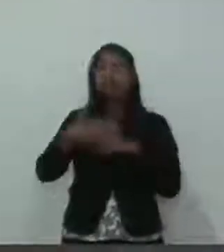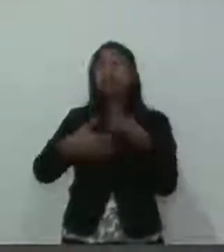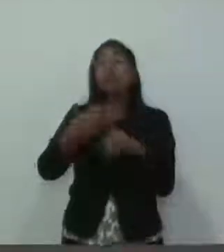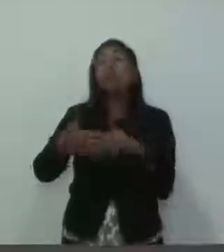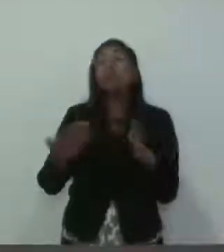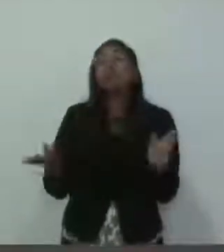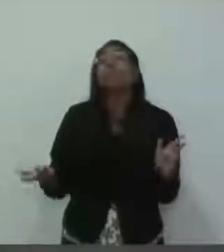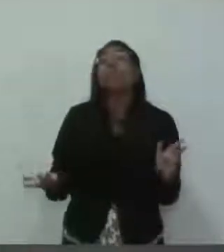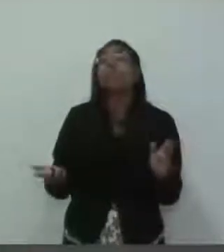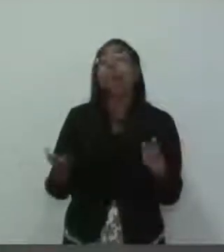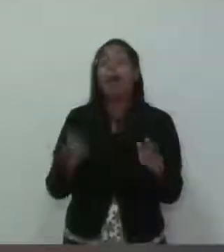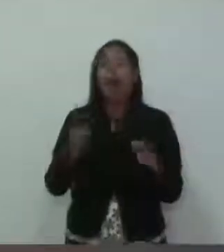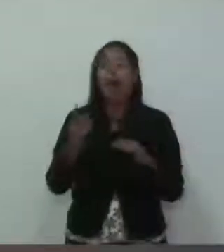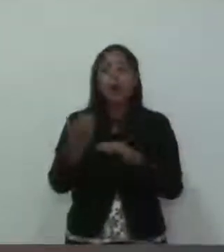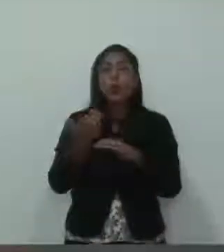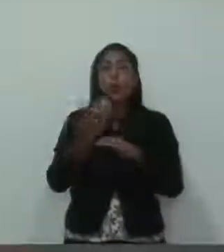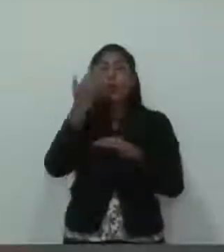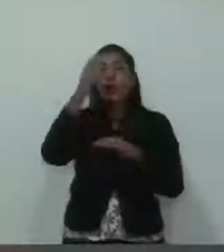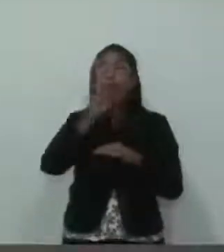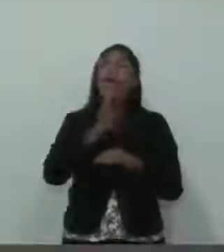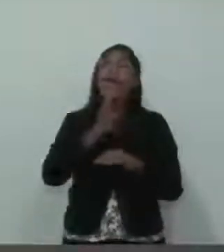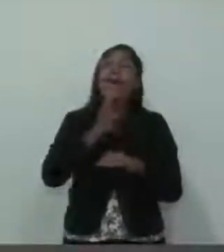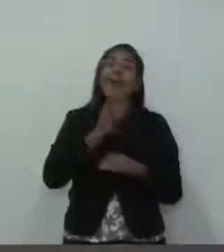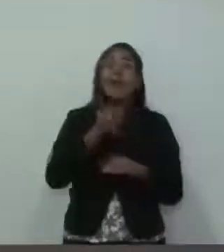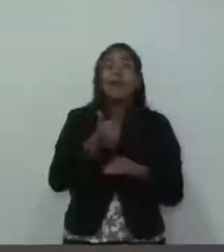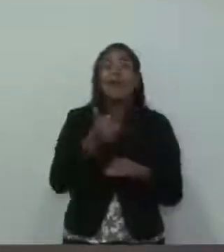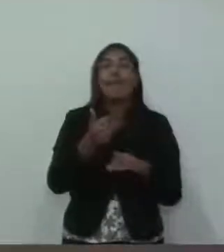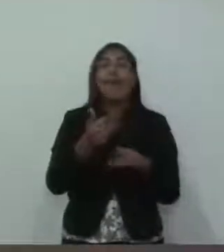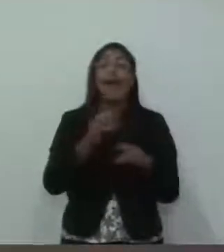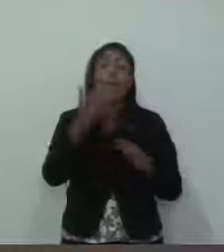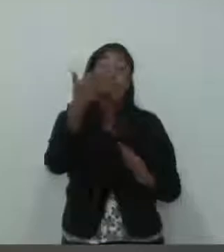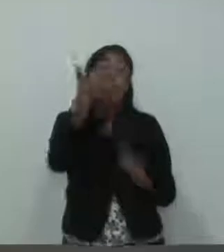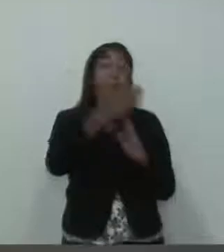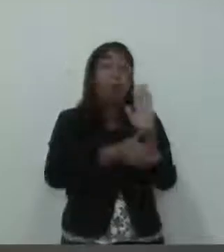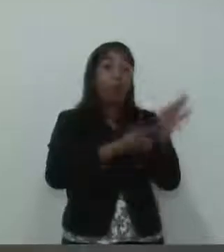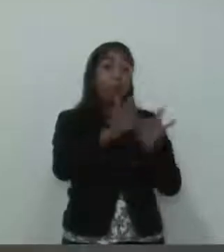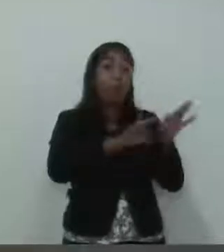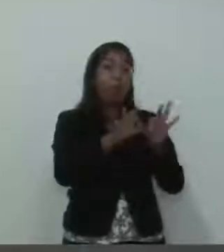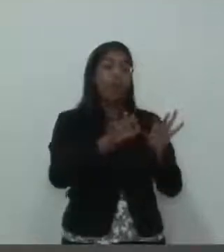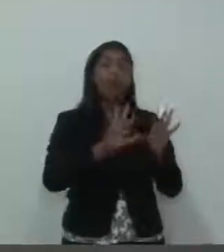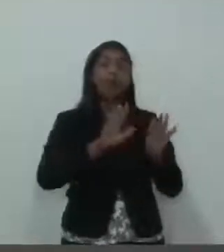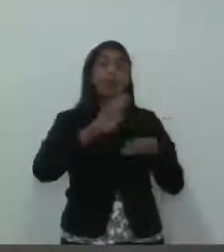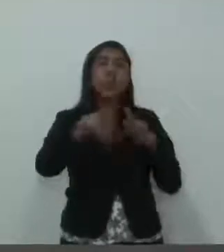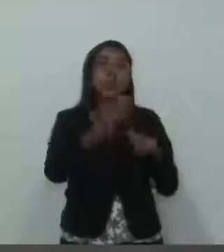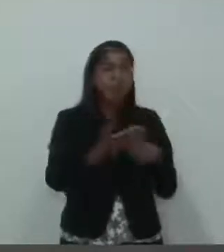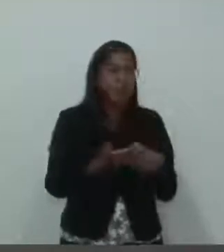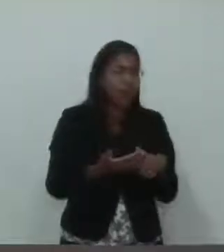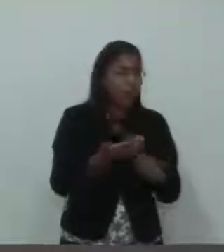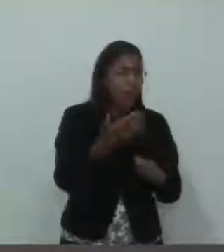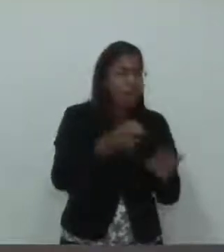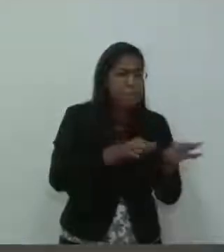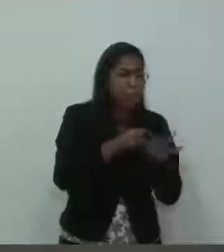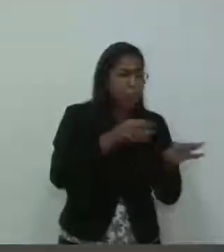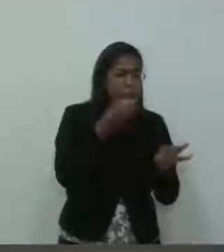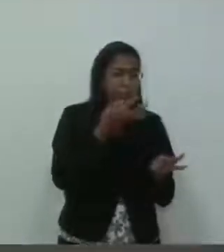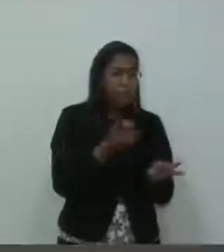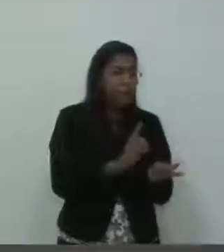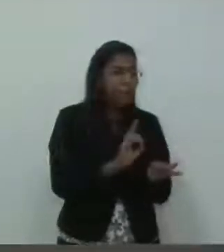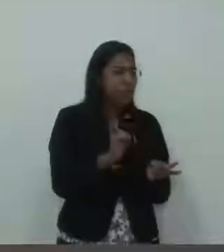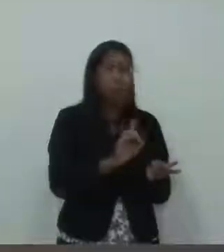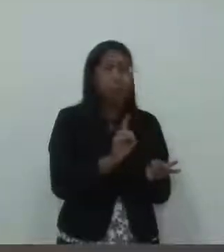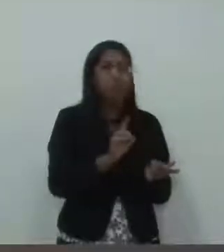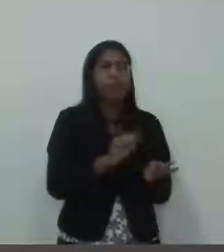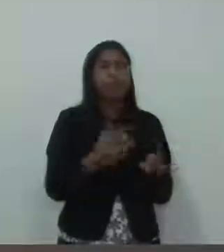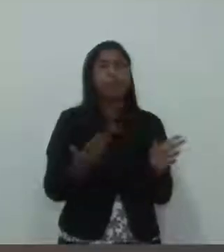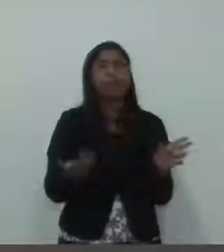tivesse conhecimento técnico e aprovasse um plano que não é bom. Não é bom, é um plano ruim. Ah, mas você está falando com